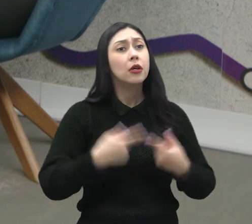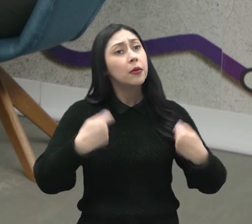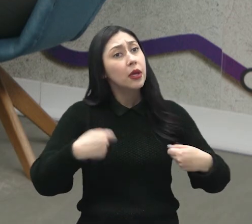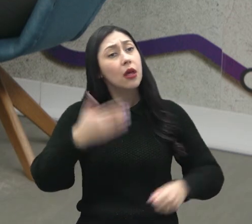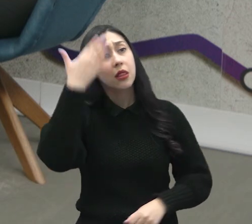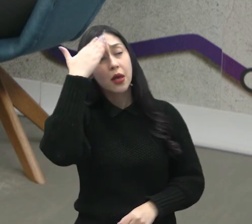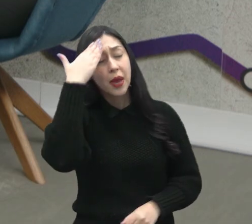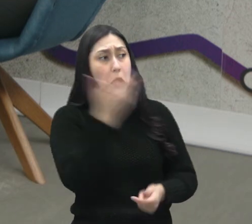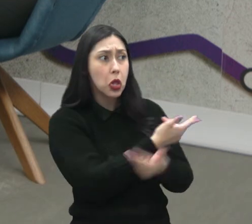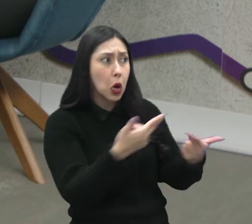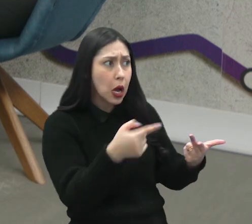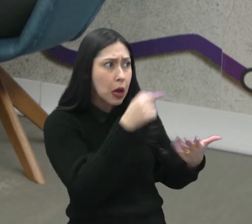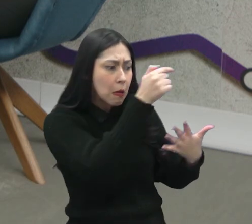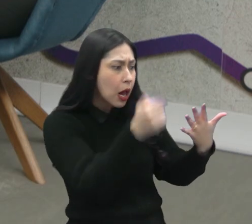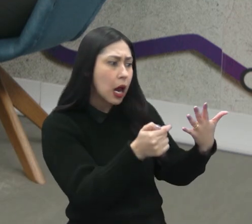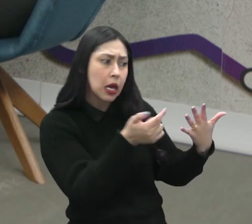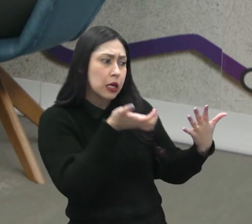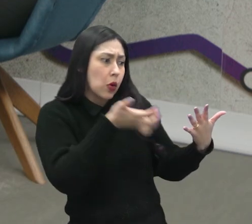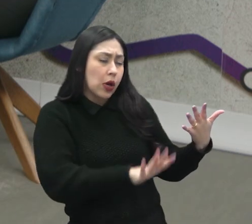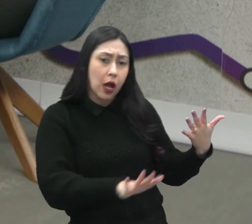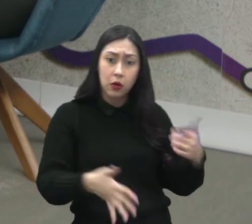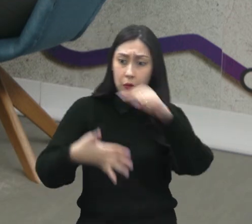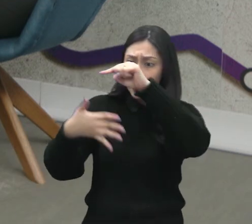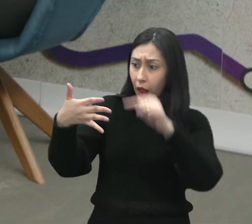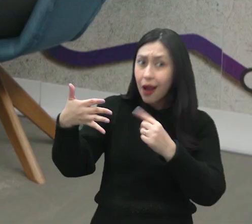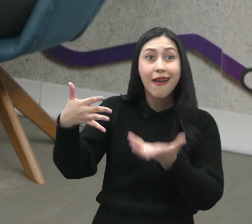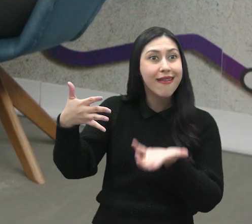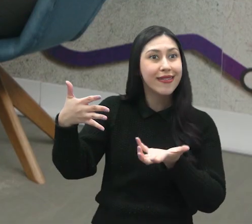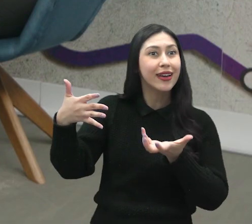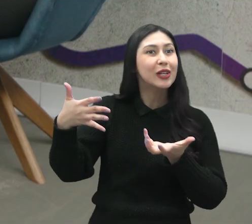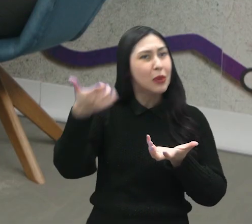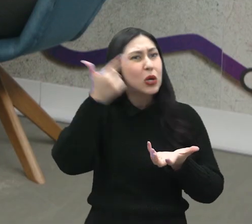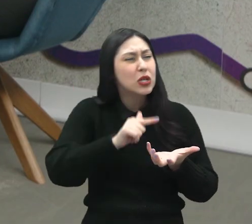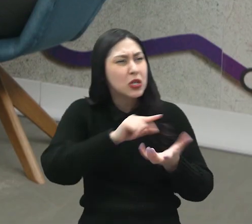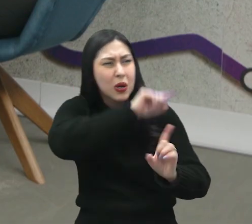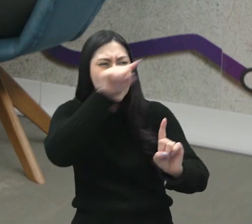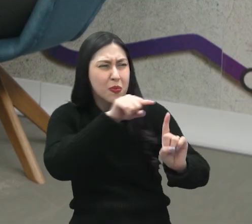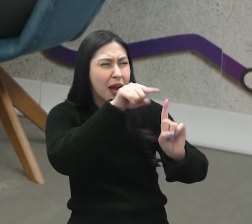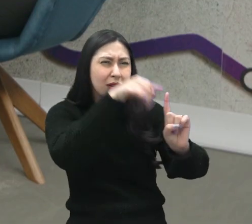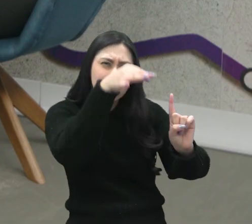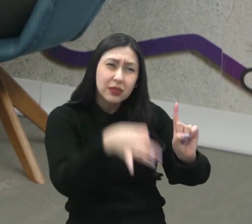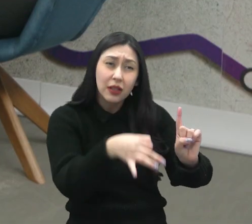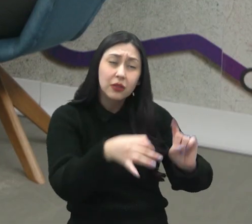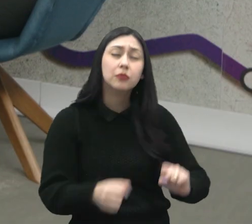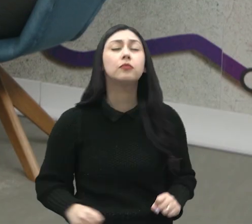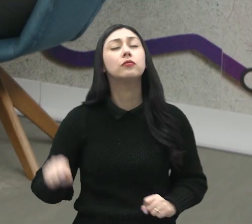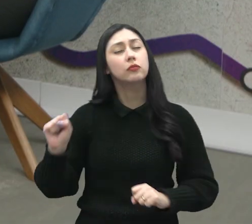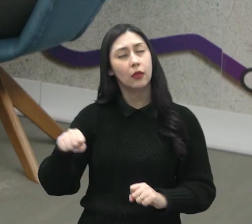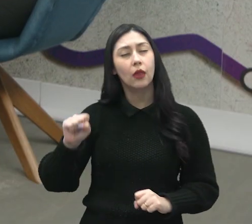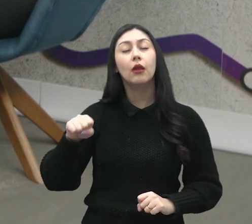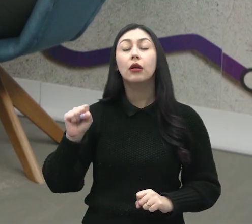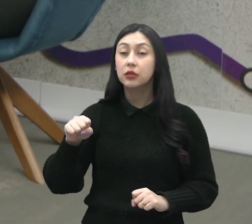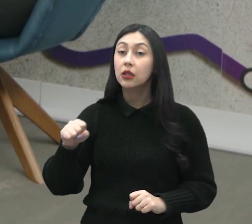que você não quer e você precisa saber o que você quer, até para você ter um norte, qual caminho seguir. Sim, Dani, eu